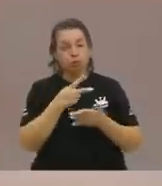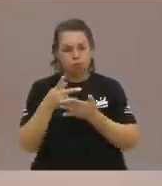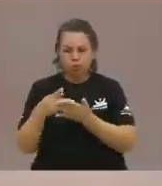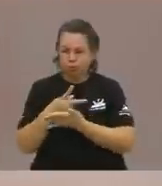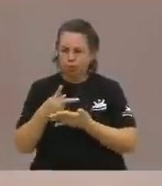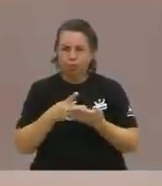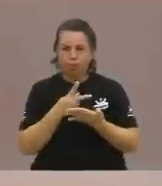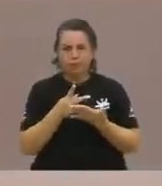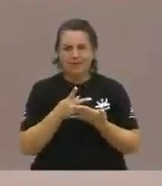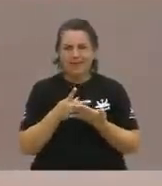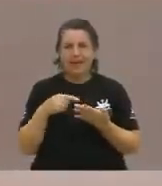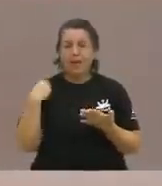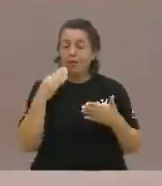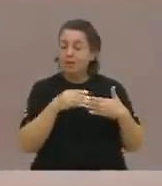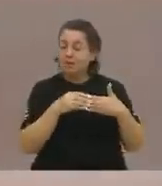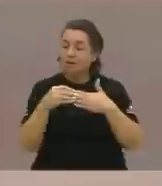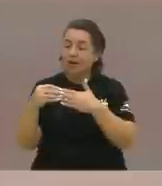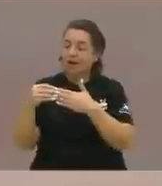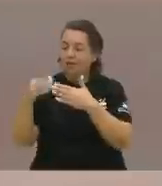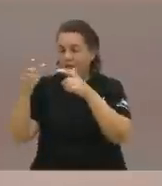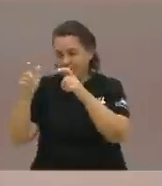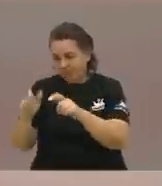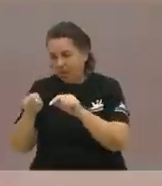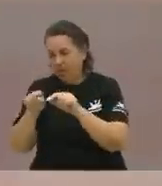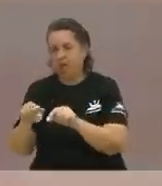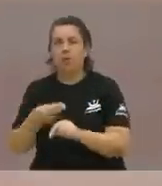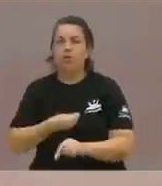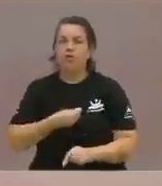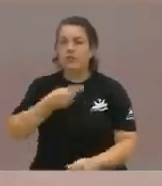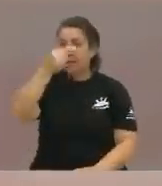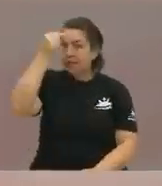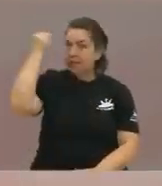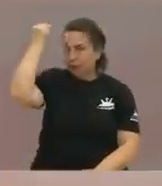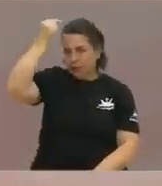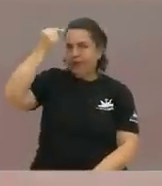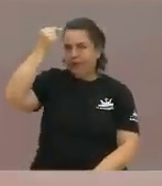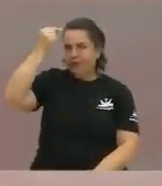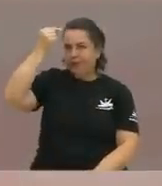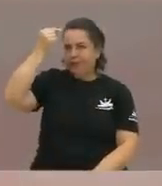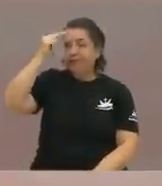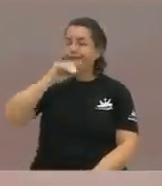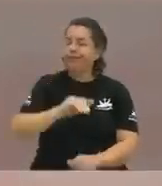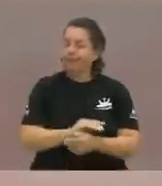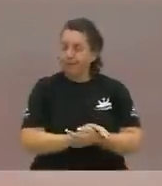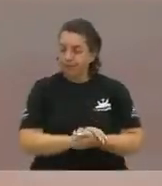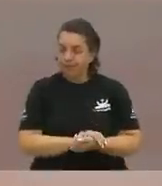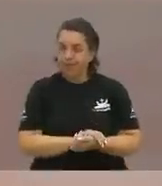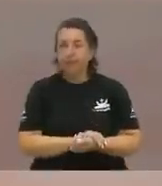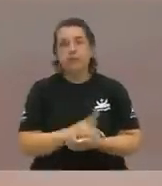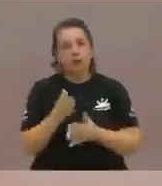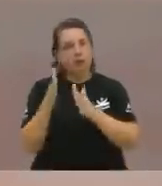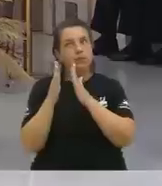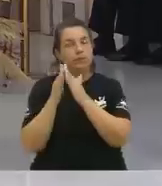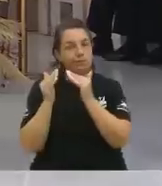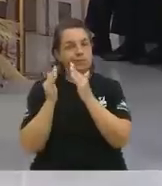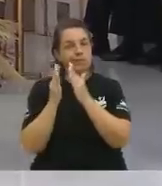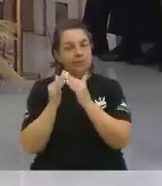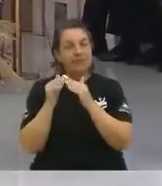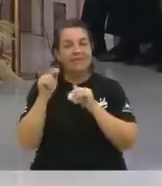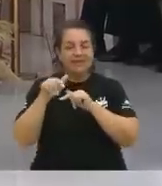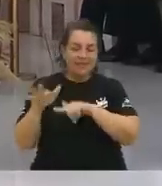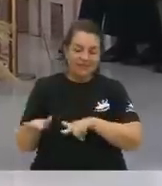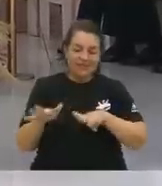buscas nos leve a uma vida de santidade. Este é o apelo na